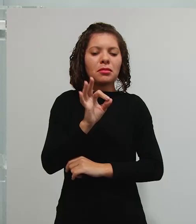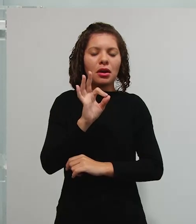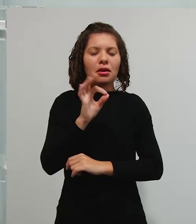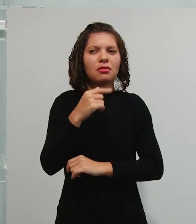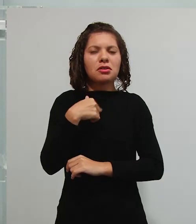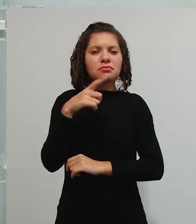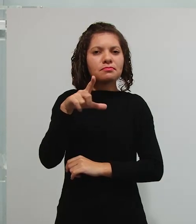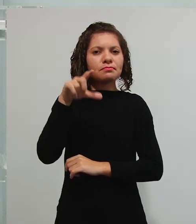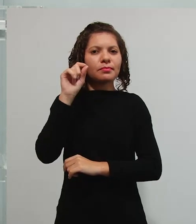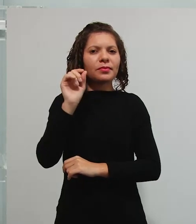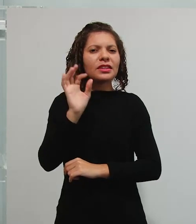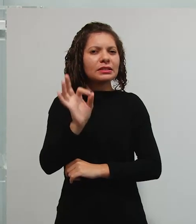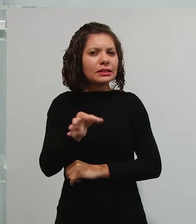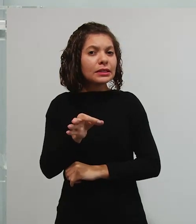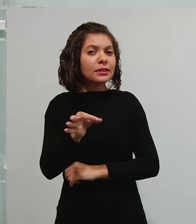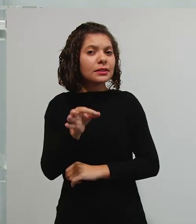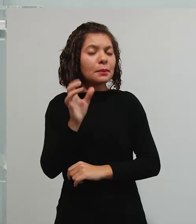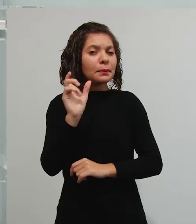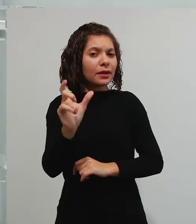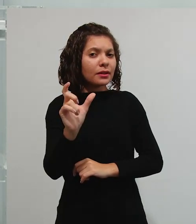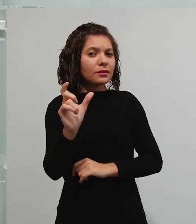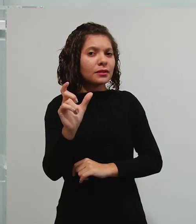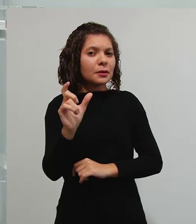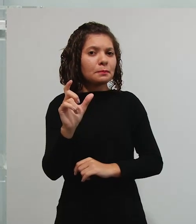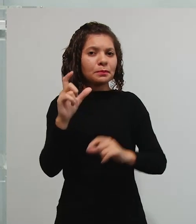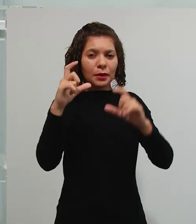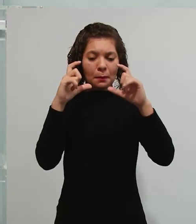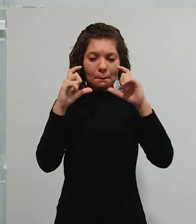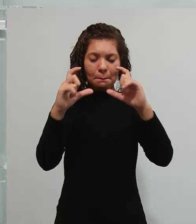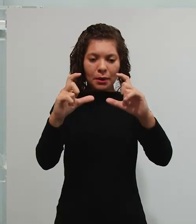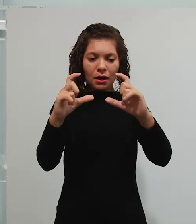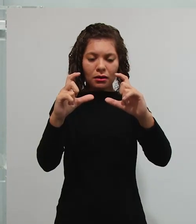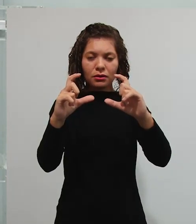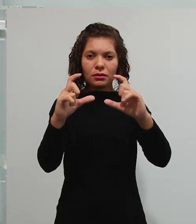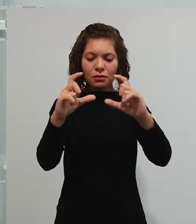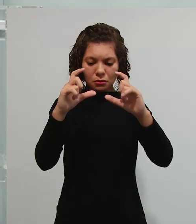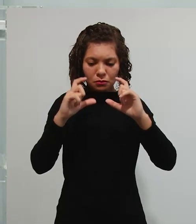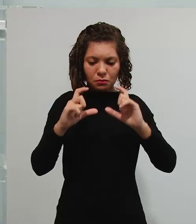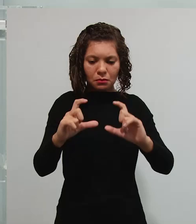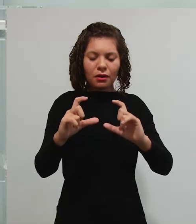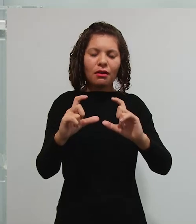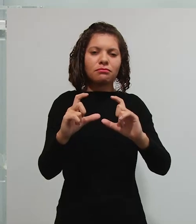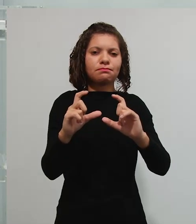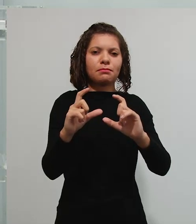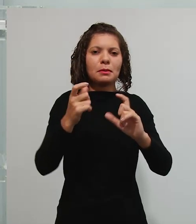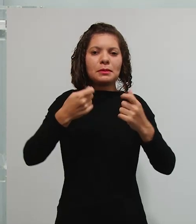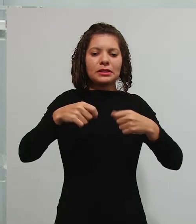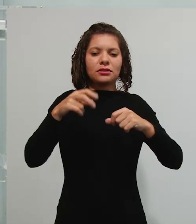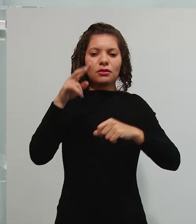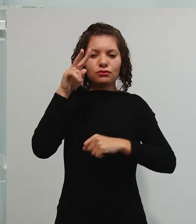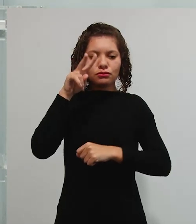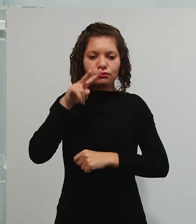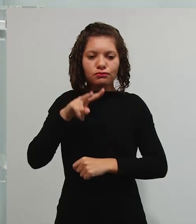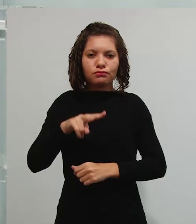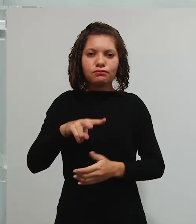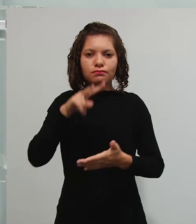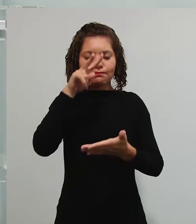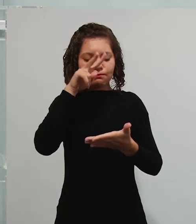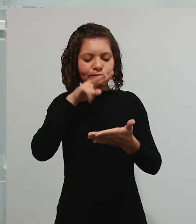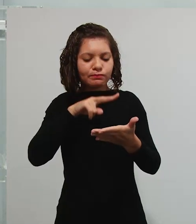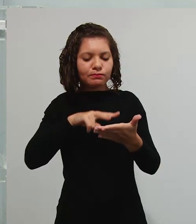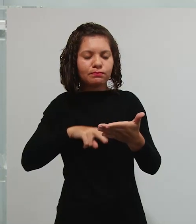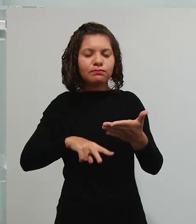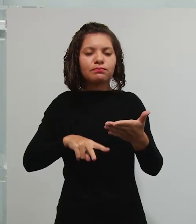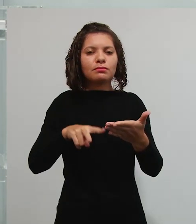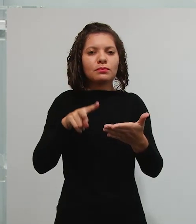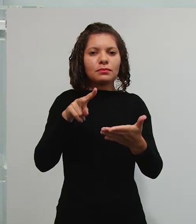uma escolha adequada de palavras. Terminei de escrever o parágrafo, eu leio aquele parágrafo para ver se está tudo certo. Terminei de escrever o